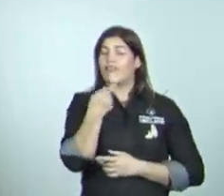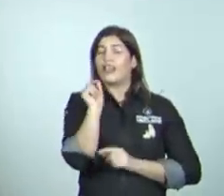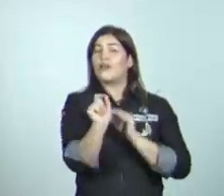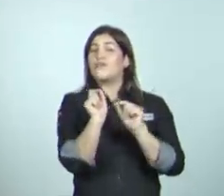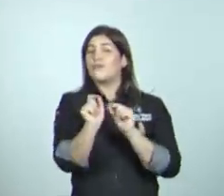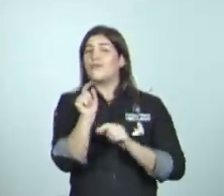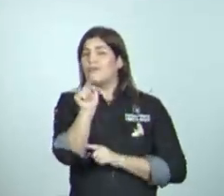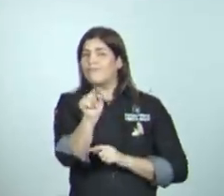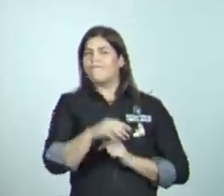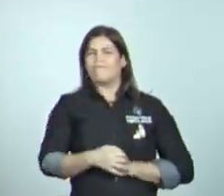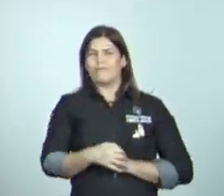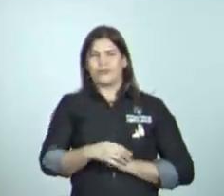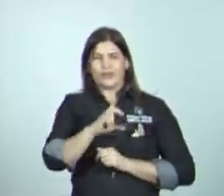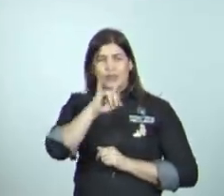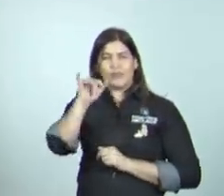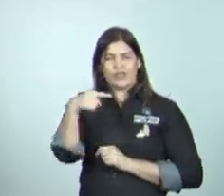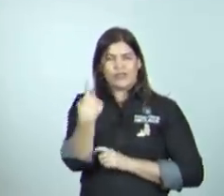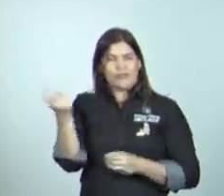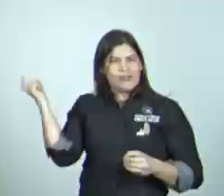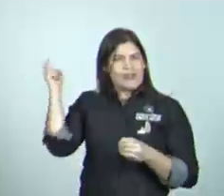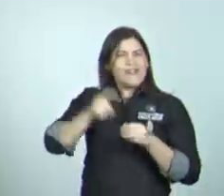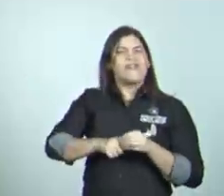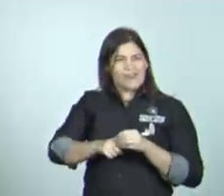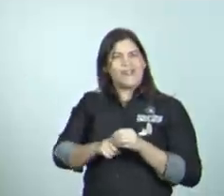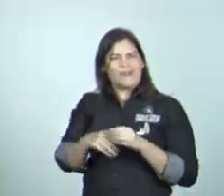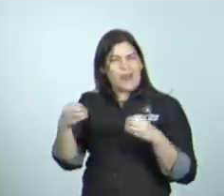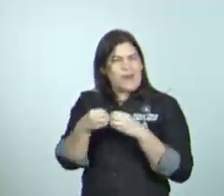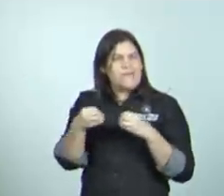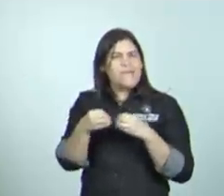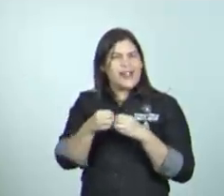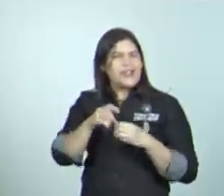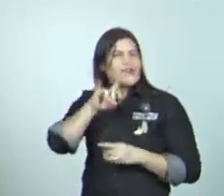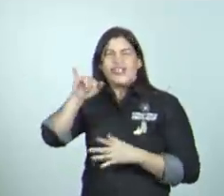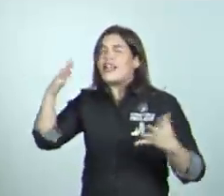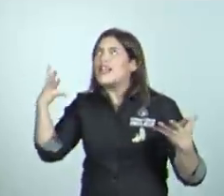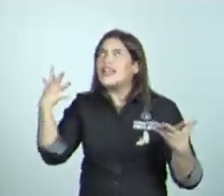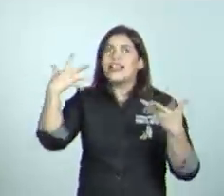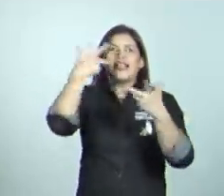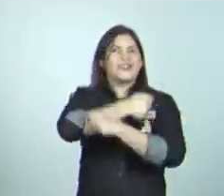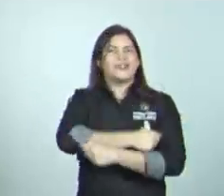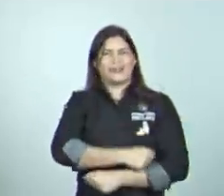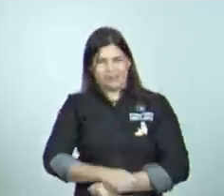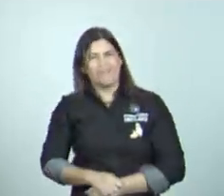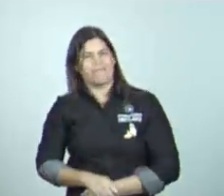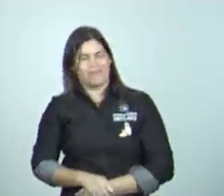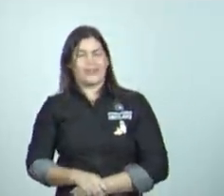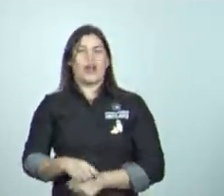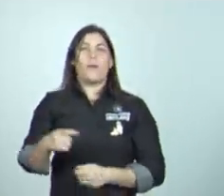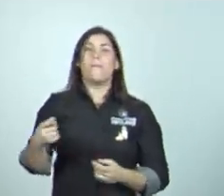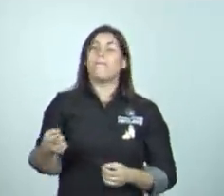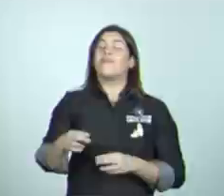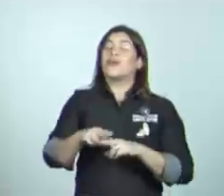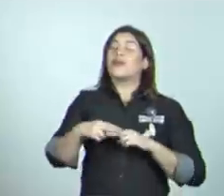falar uma coisa o dia do nosso retorno vai chegar e esse dia vai ser lindo demais então por enquanto vamos